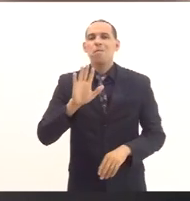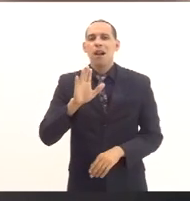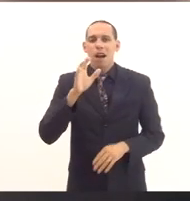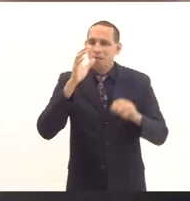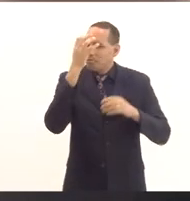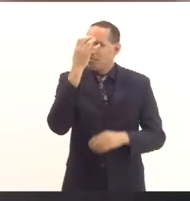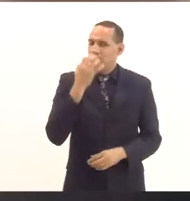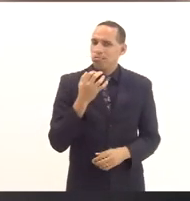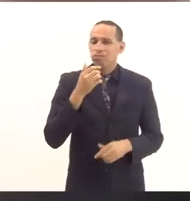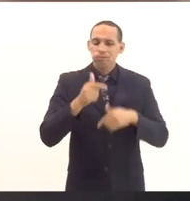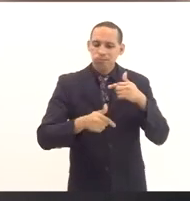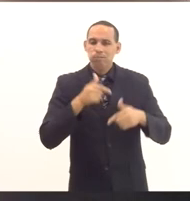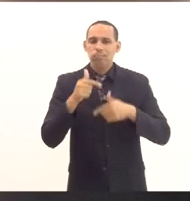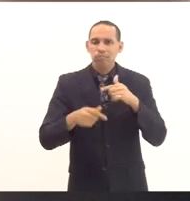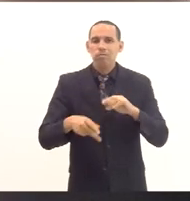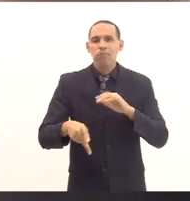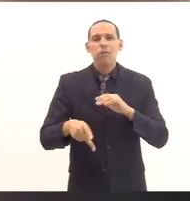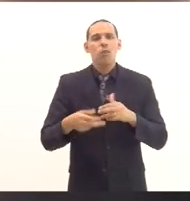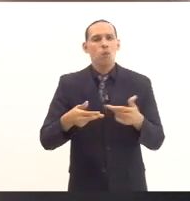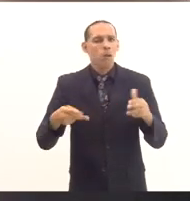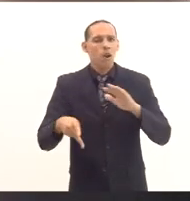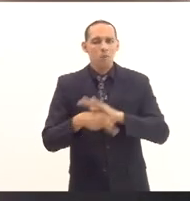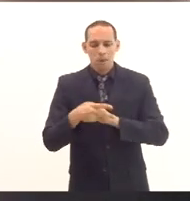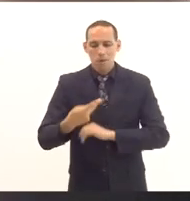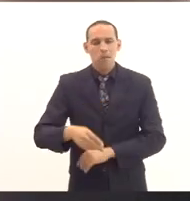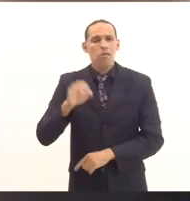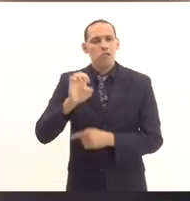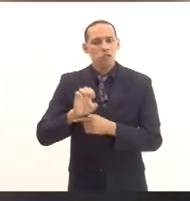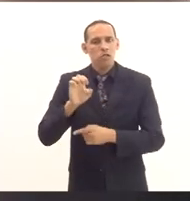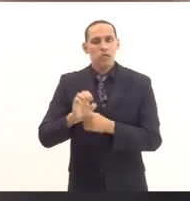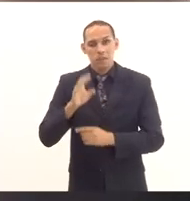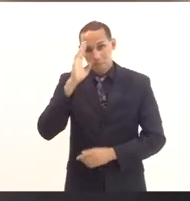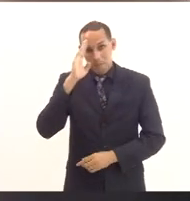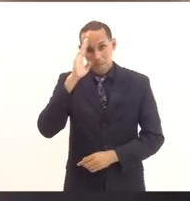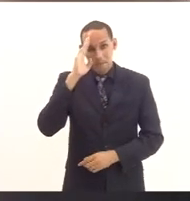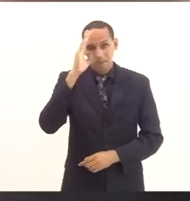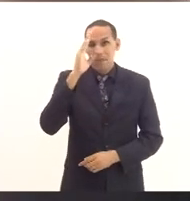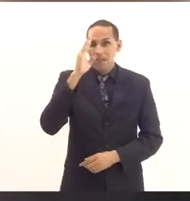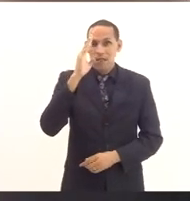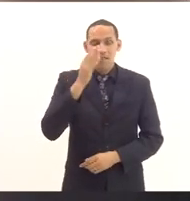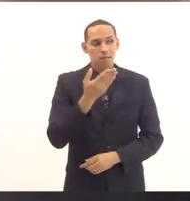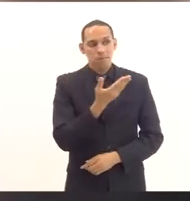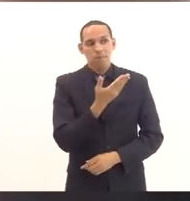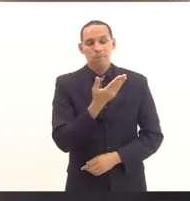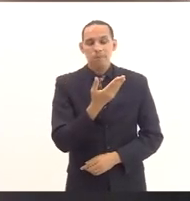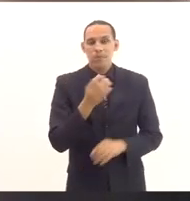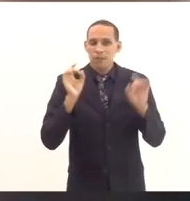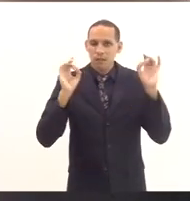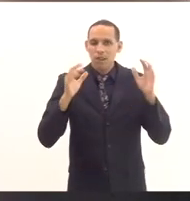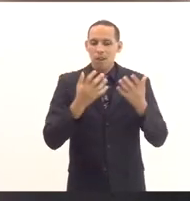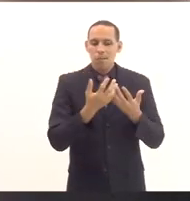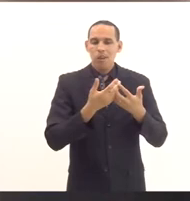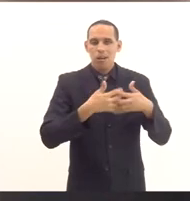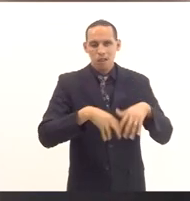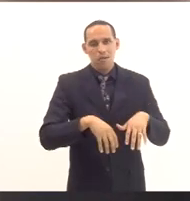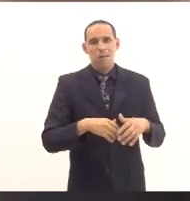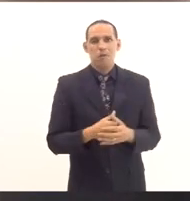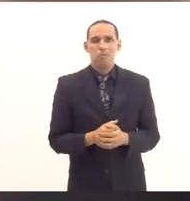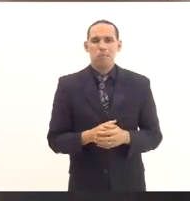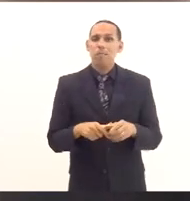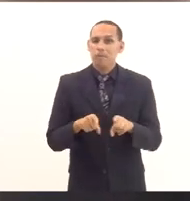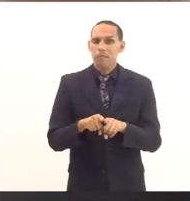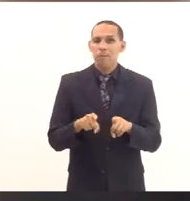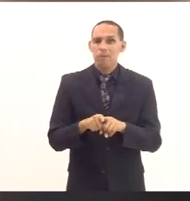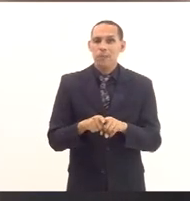série a tratar com as coisas que o estado precisa eles caso especial cidade de Petrópolis obviamente sem falar do foi